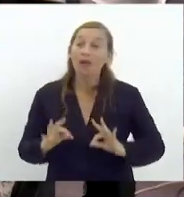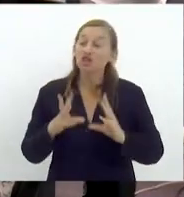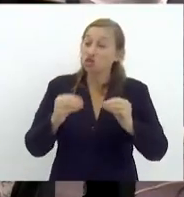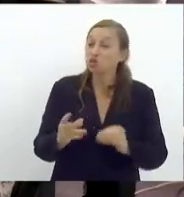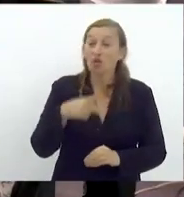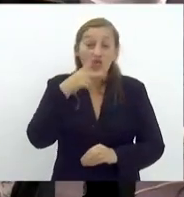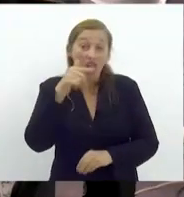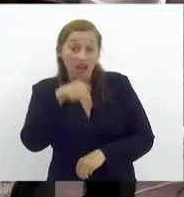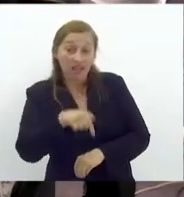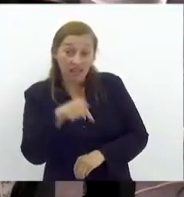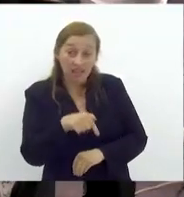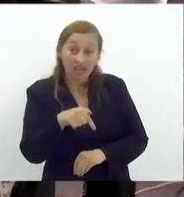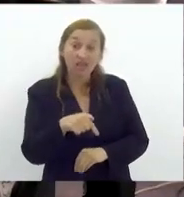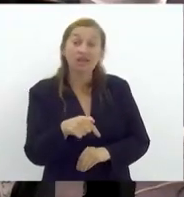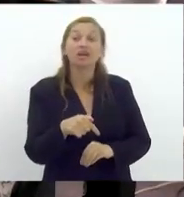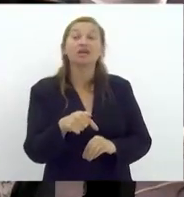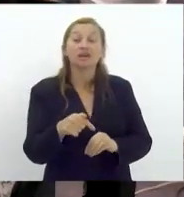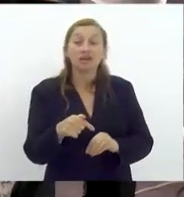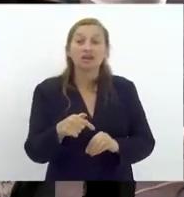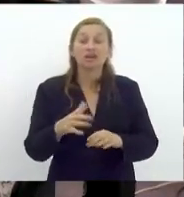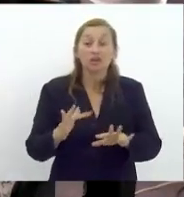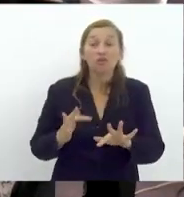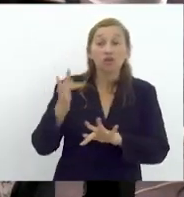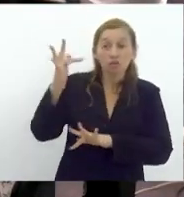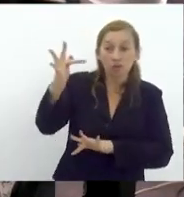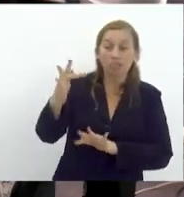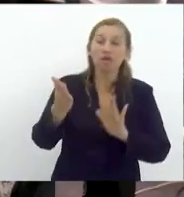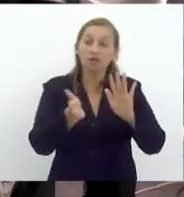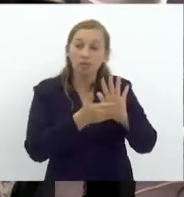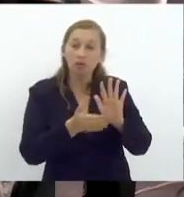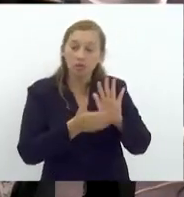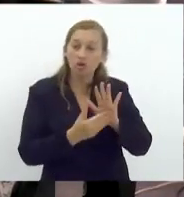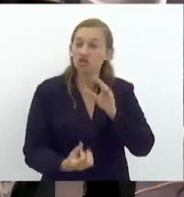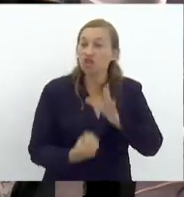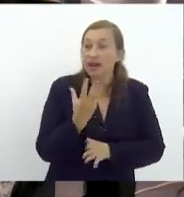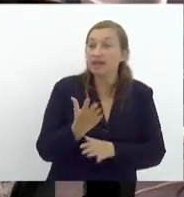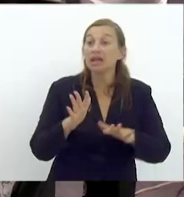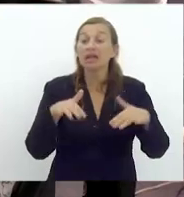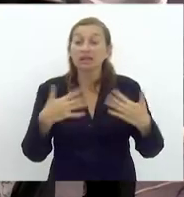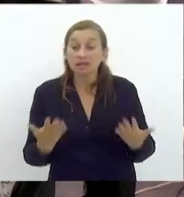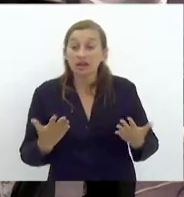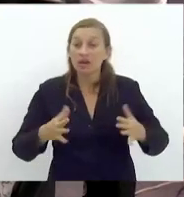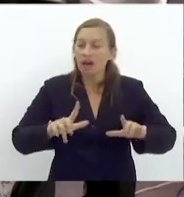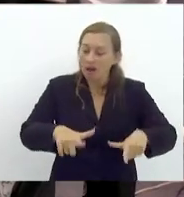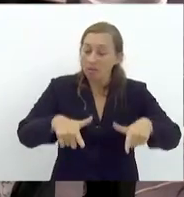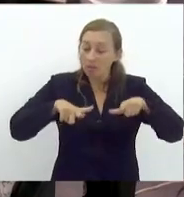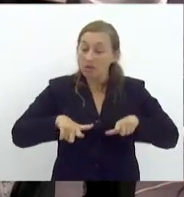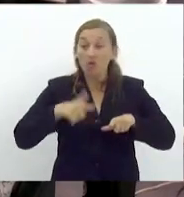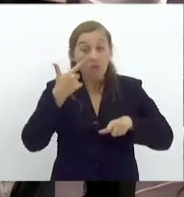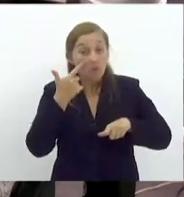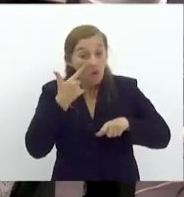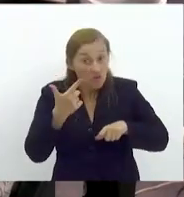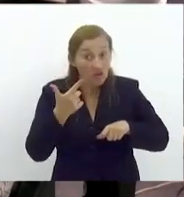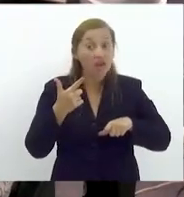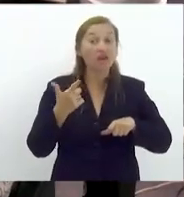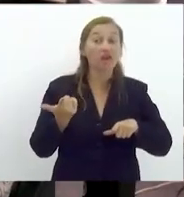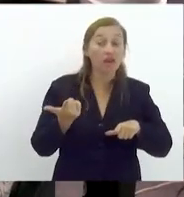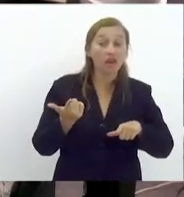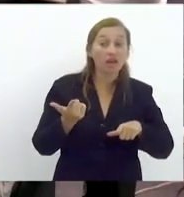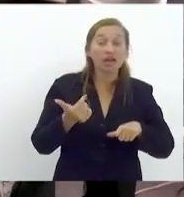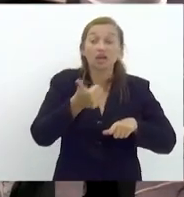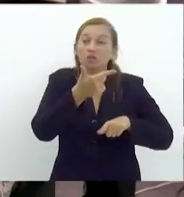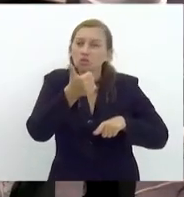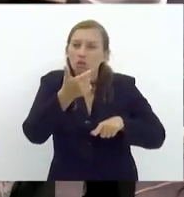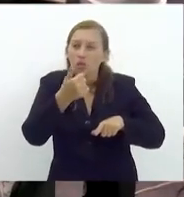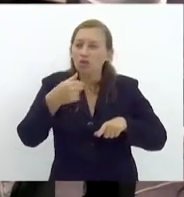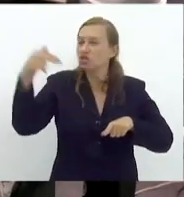falado aqui vai ser fruto do trabalho da frente para daqui para frente e aí emoção vamos ver vamos fazer tá vendo aí o 12